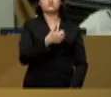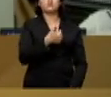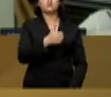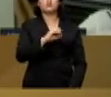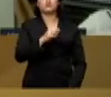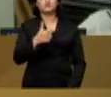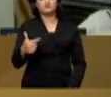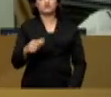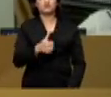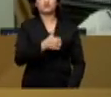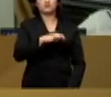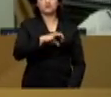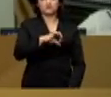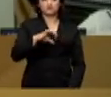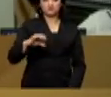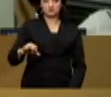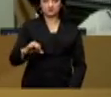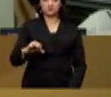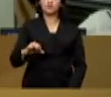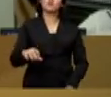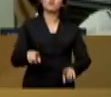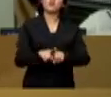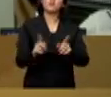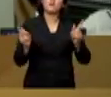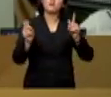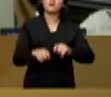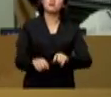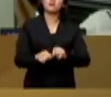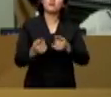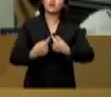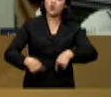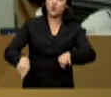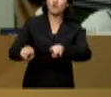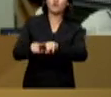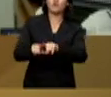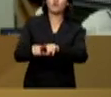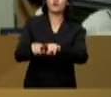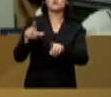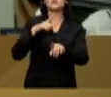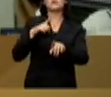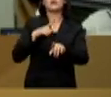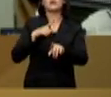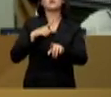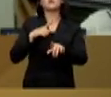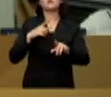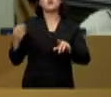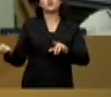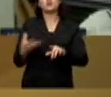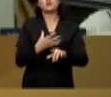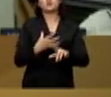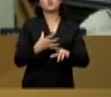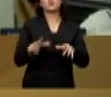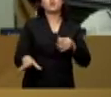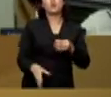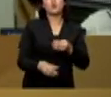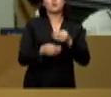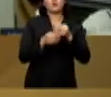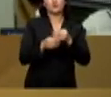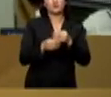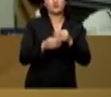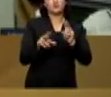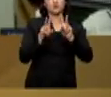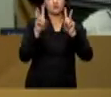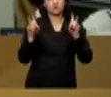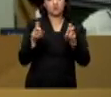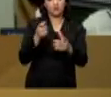CTN, quanto à possibilidade de convênios para regular e complementar a legislação de regência, em especial no tocante ao